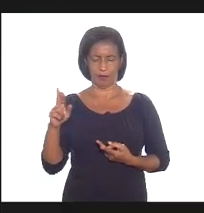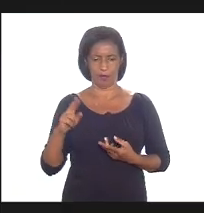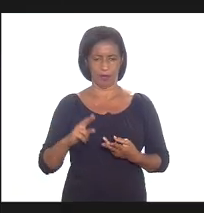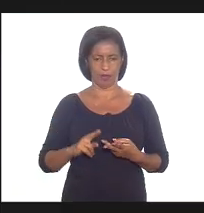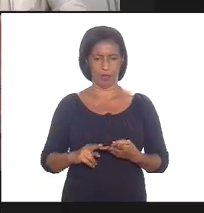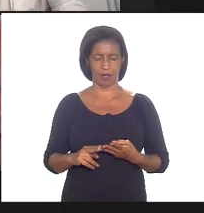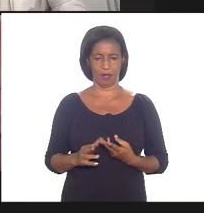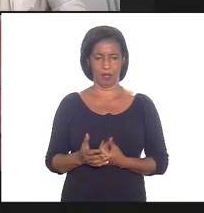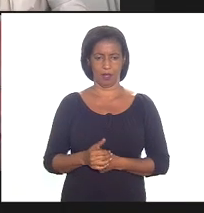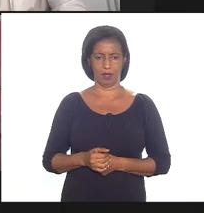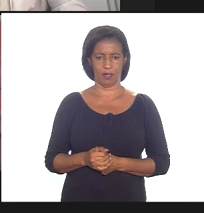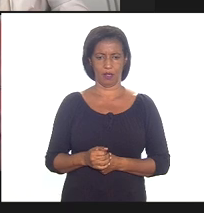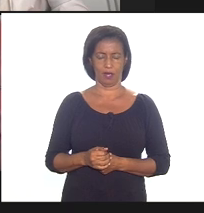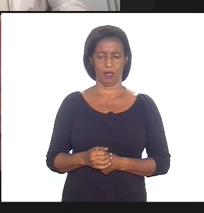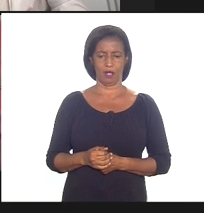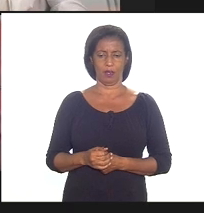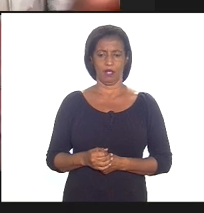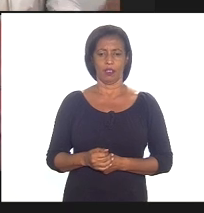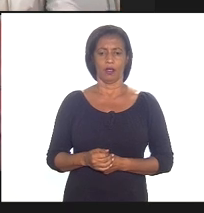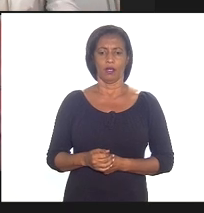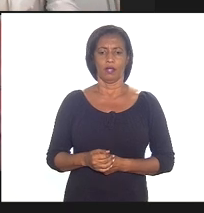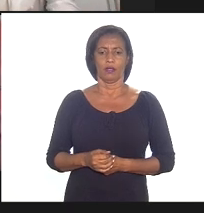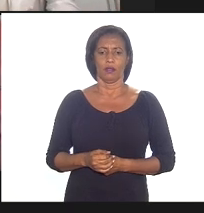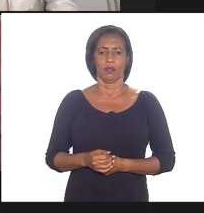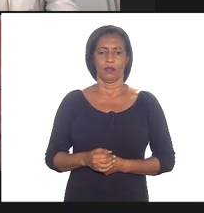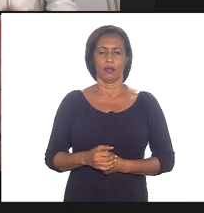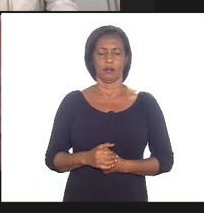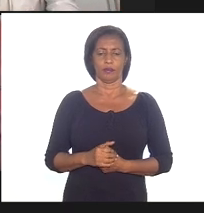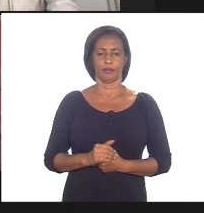para discutir, Rodrigo Amorim.